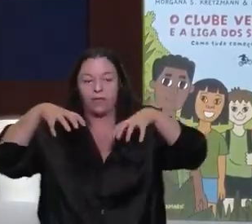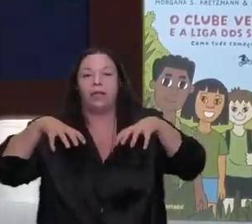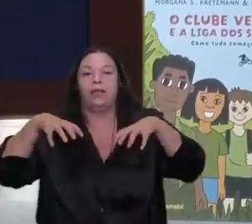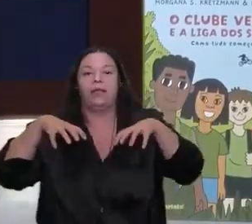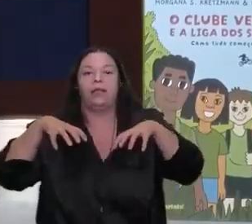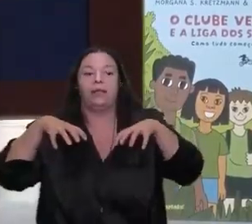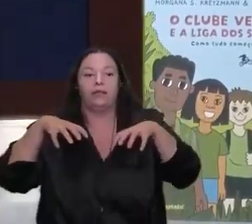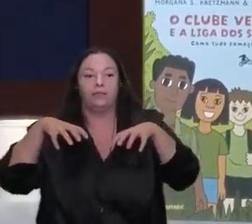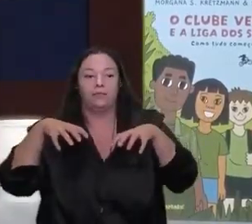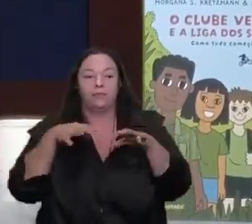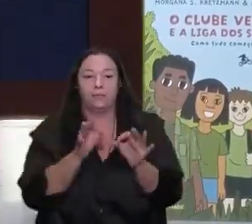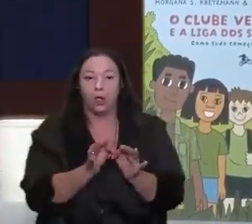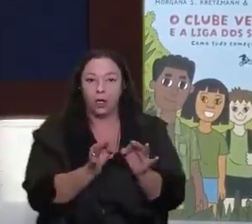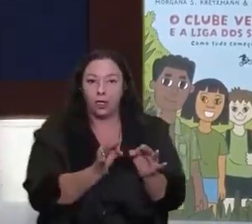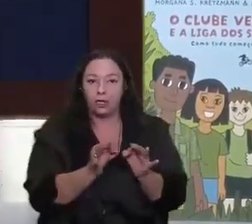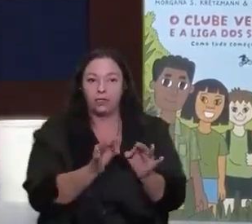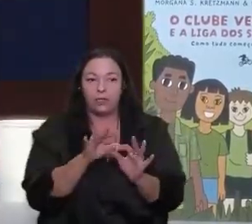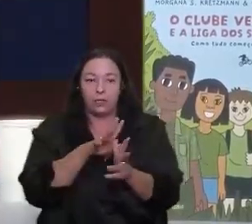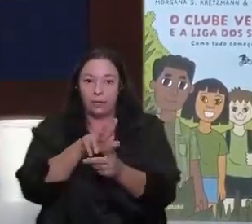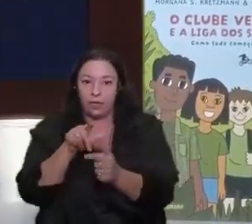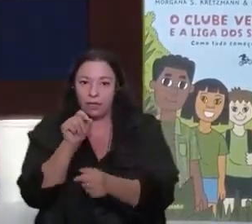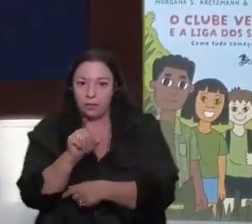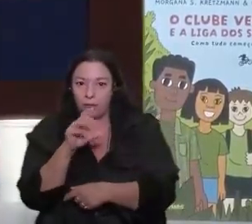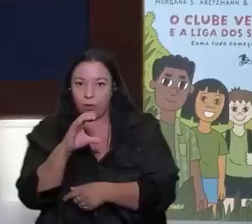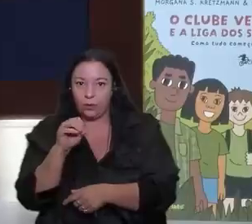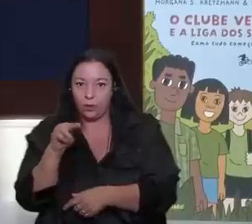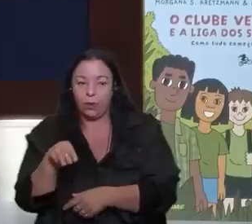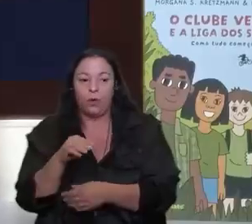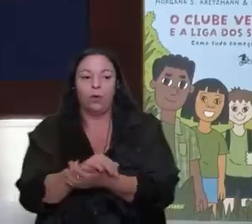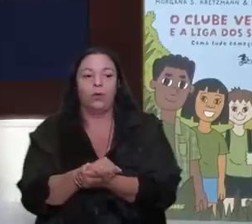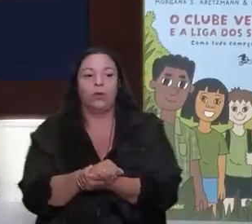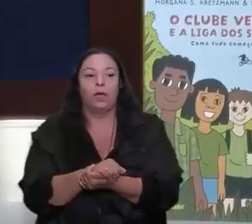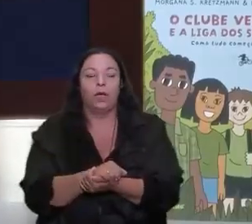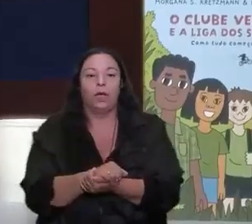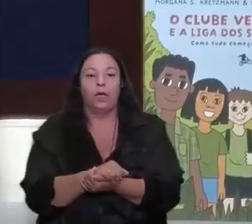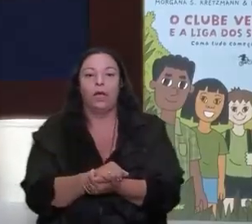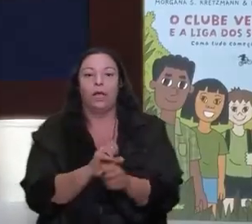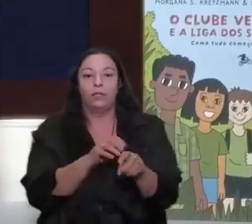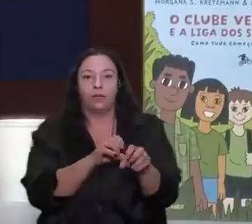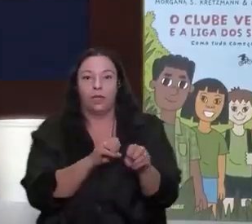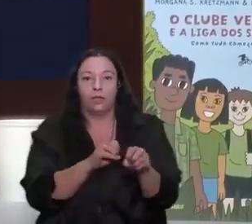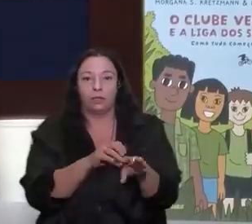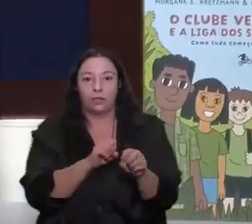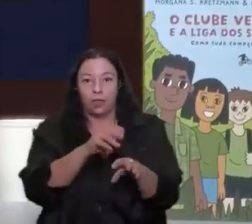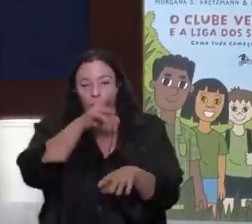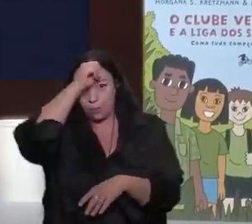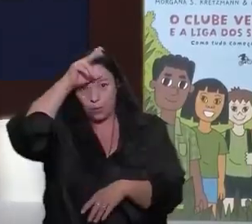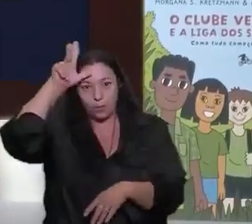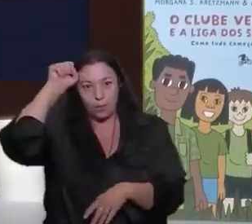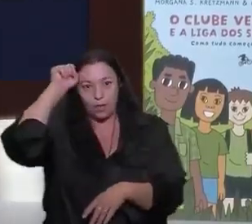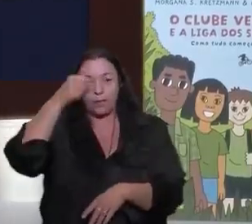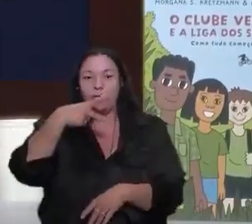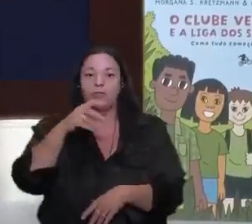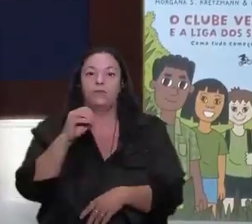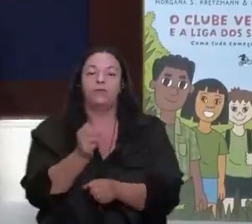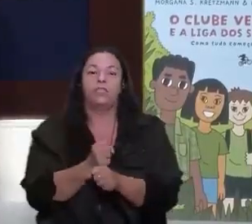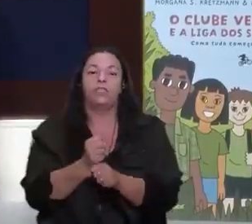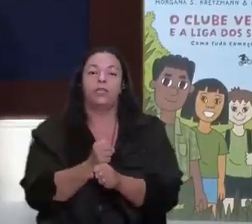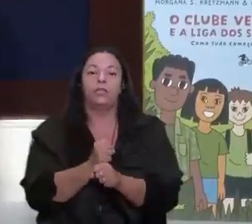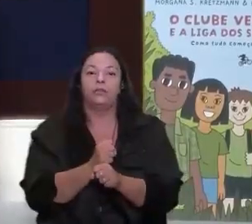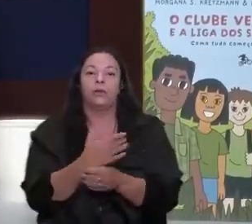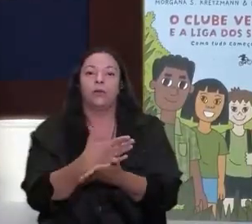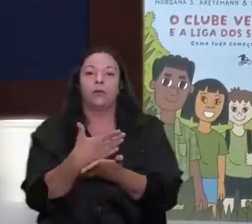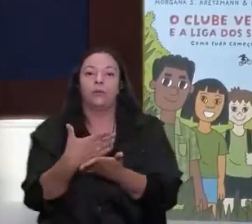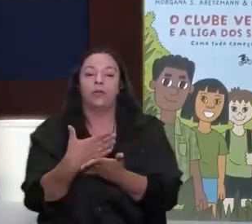uma organização que se chama Planeta.com, que trabalha com inovação para a educação pública brasileira há mais de 20 anos, e a gente começou falando